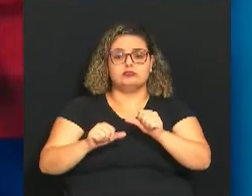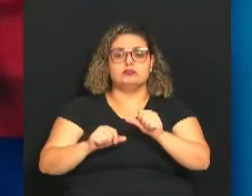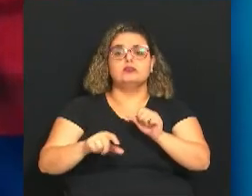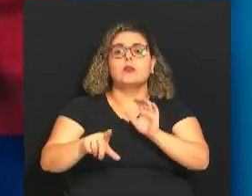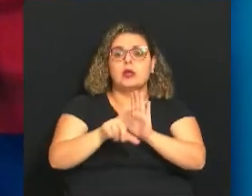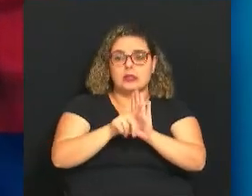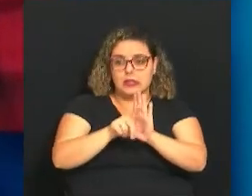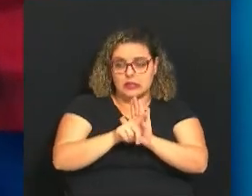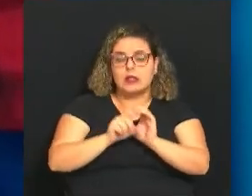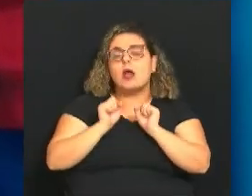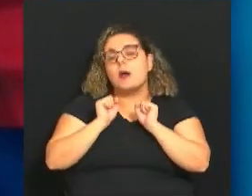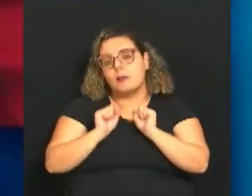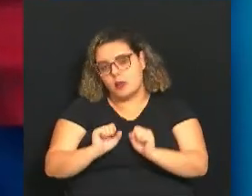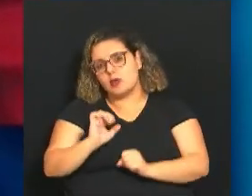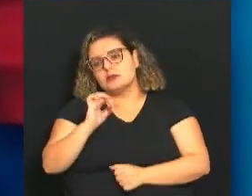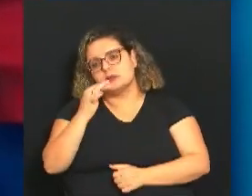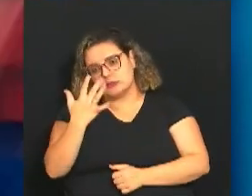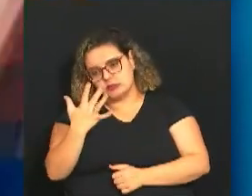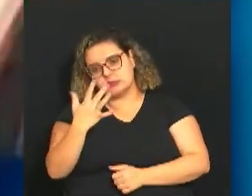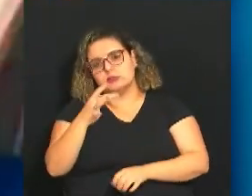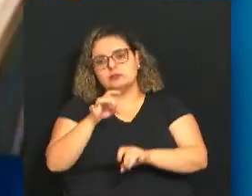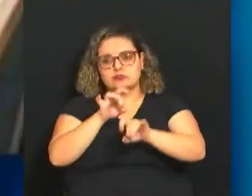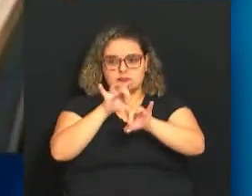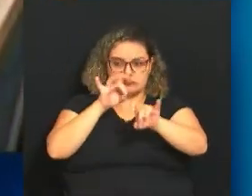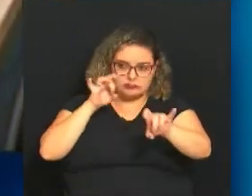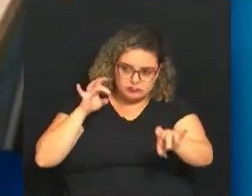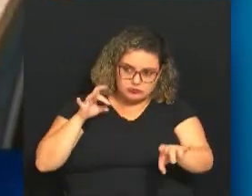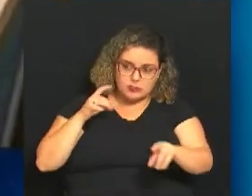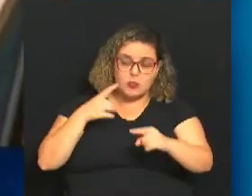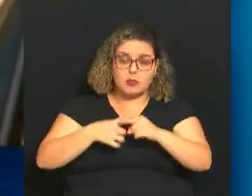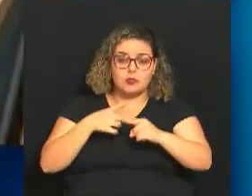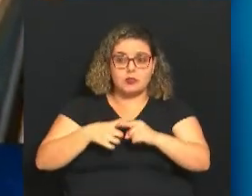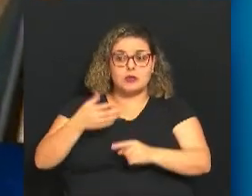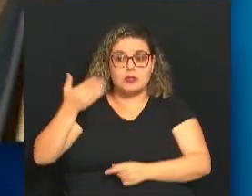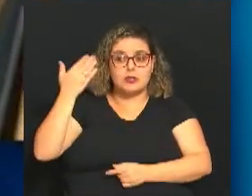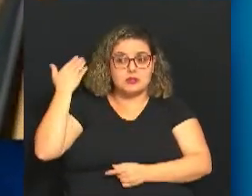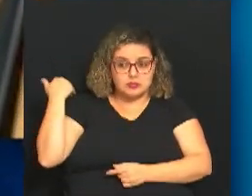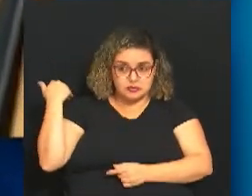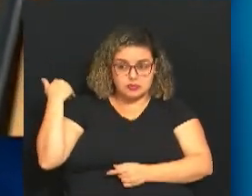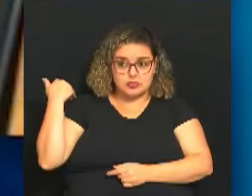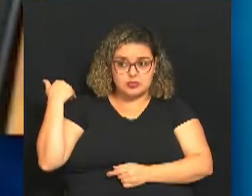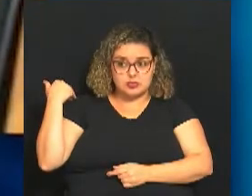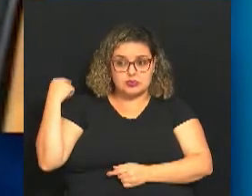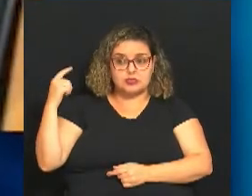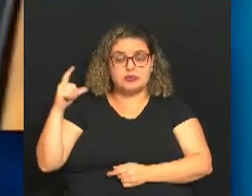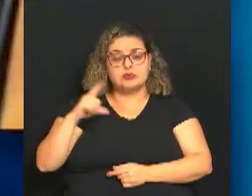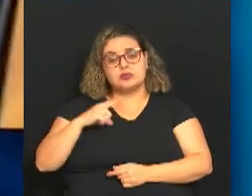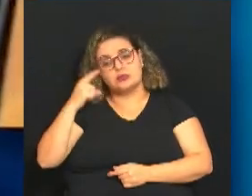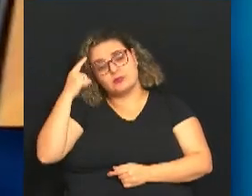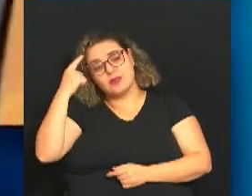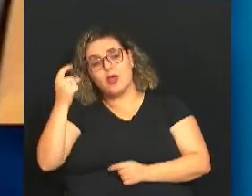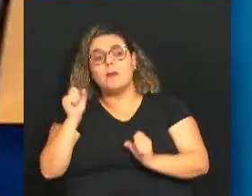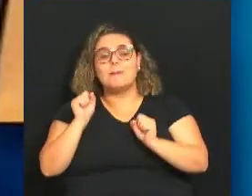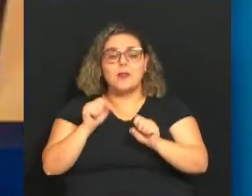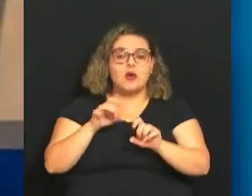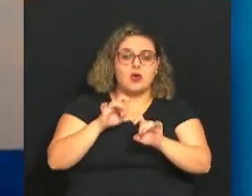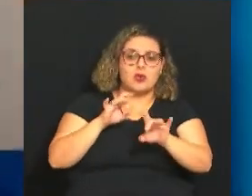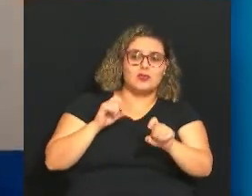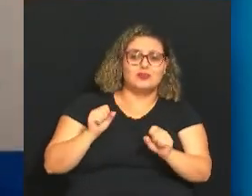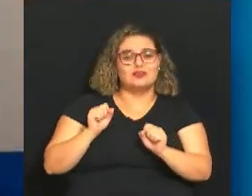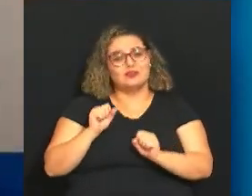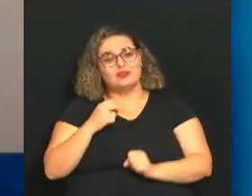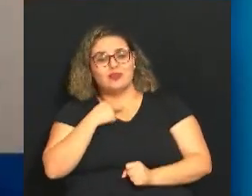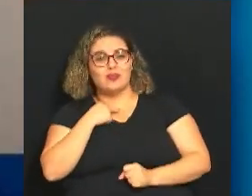permitir realmente que as assembleias sejam virtuais. Porque antigamente tinha-se essa noção assim, pode ser feita virtual, não pode,